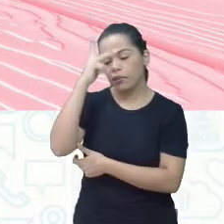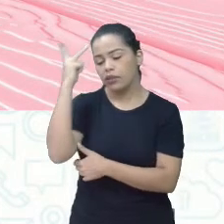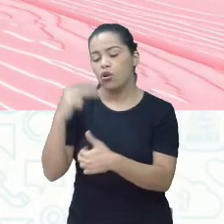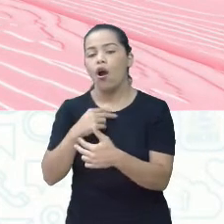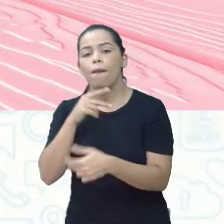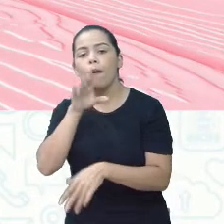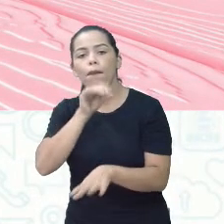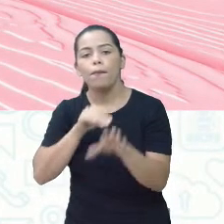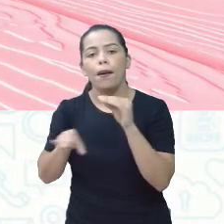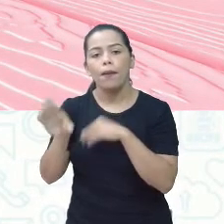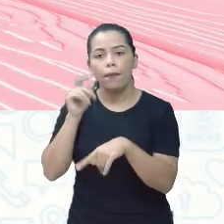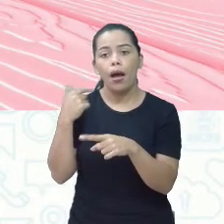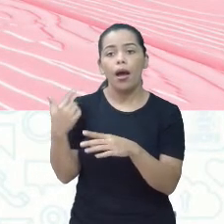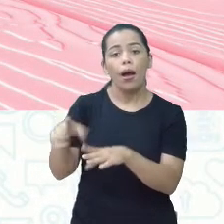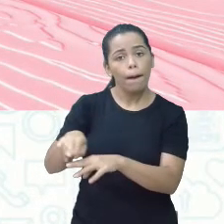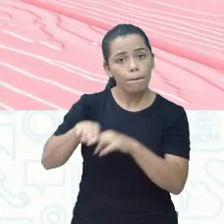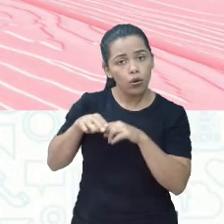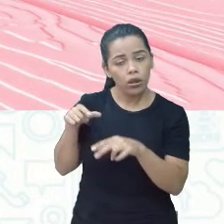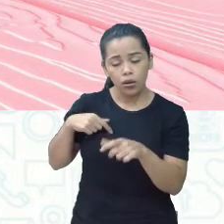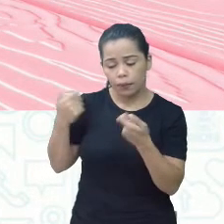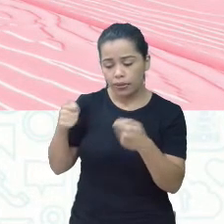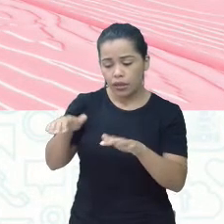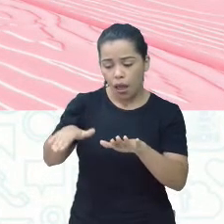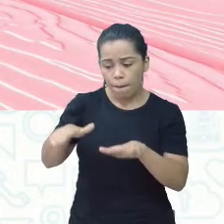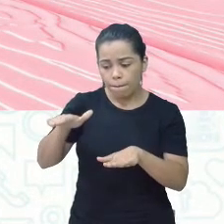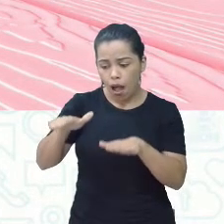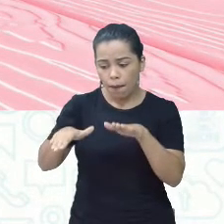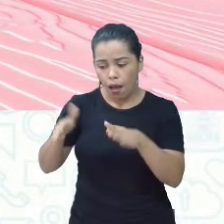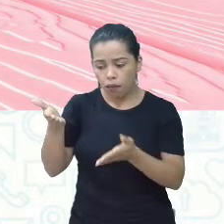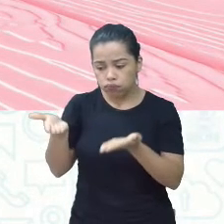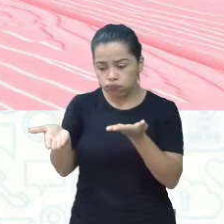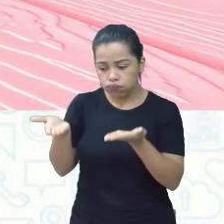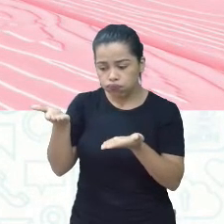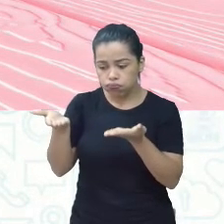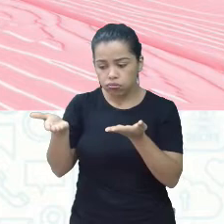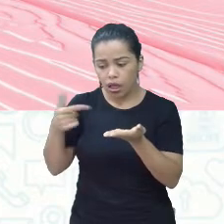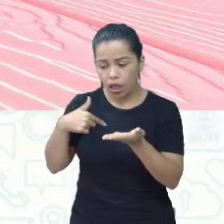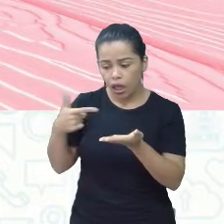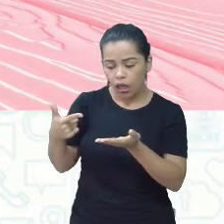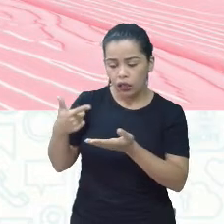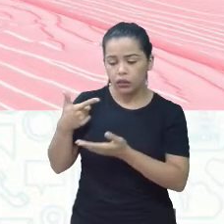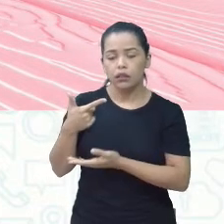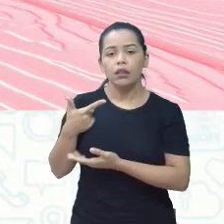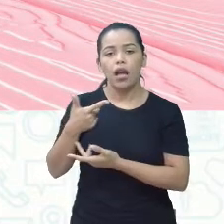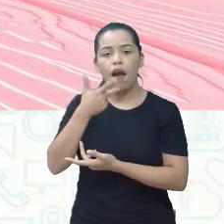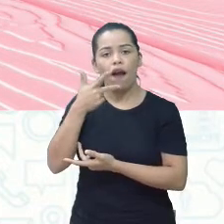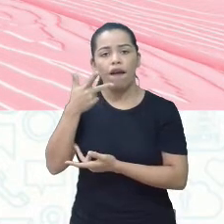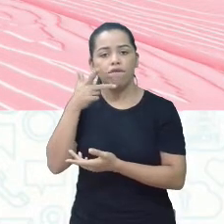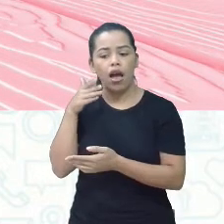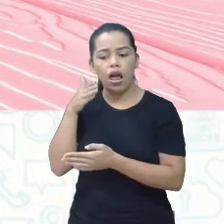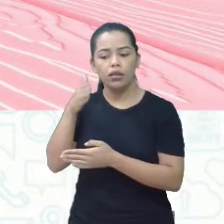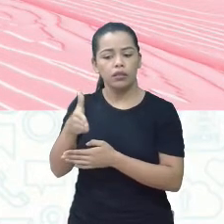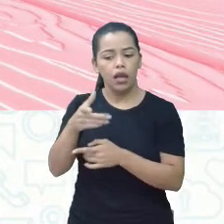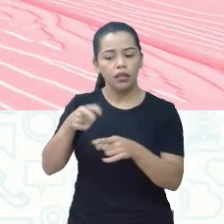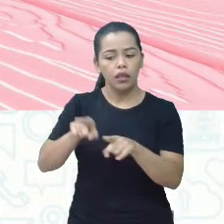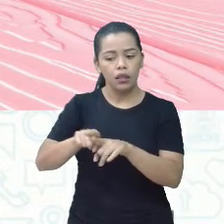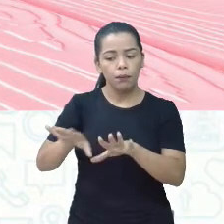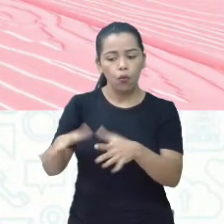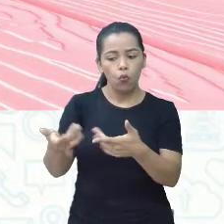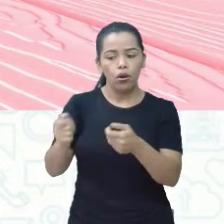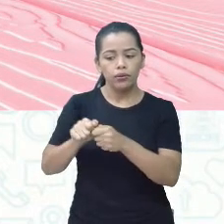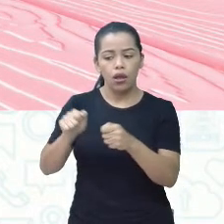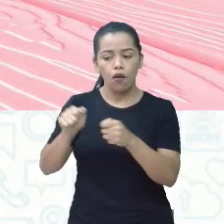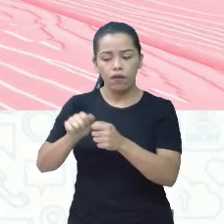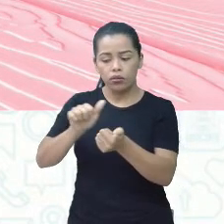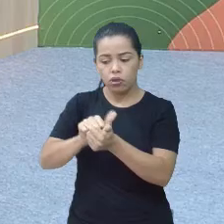isso, o equilíbrio entre os discursos direto e indireto, né? Aquele que eu falo a fala exata e aquela em que eu faço uma espécie